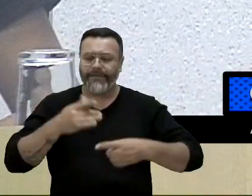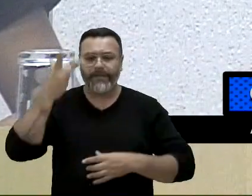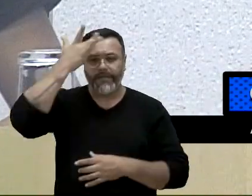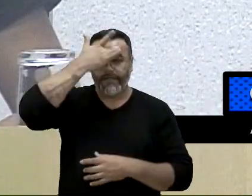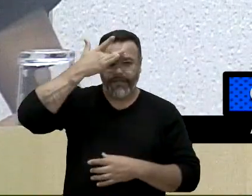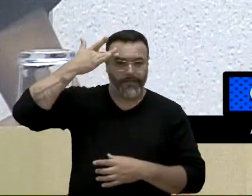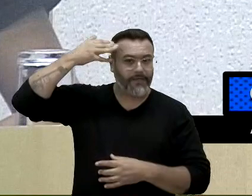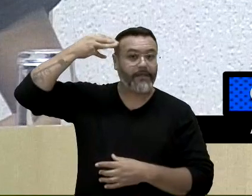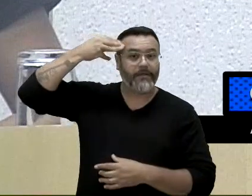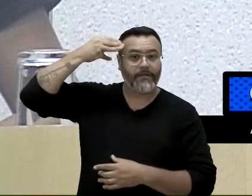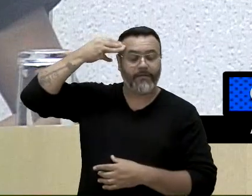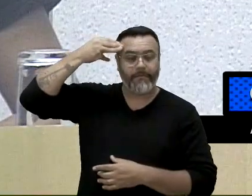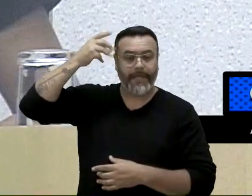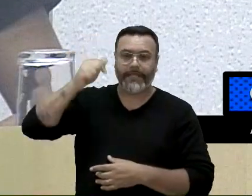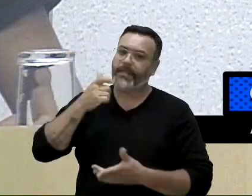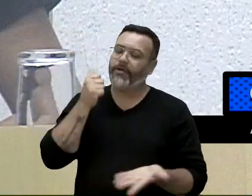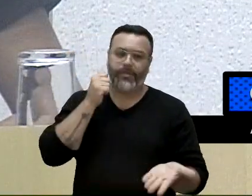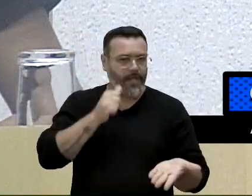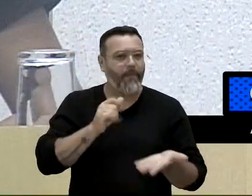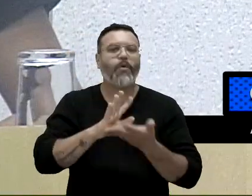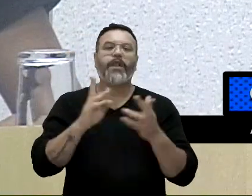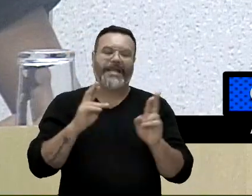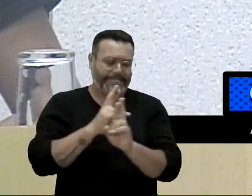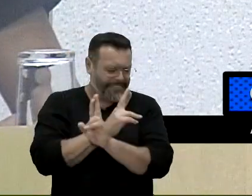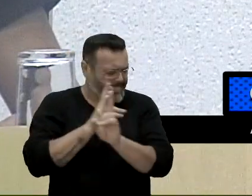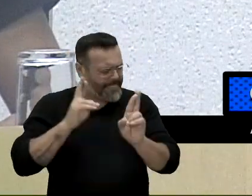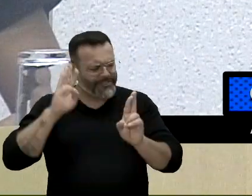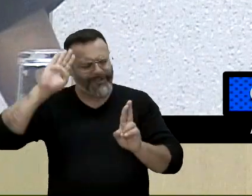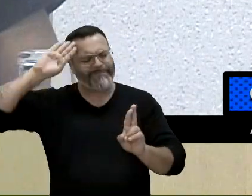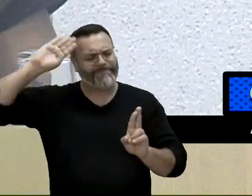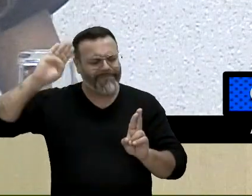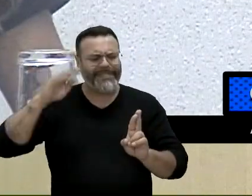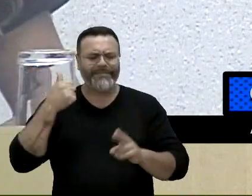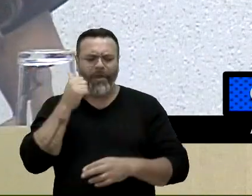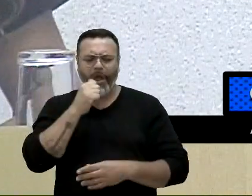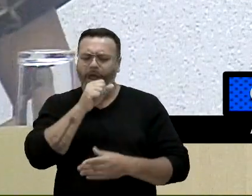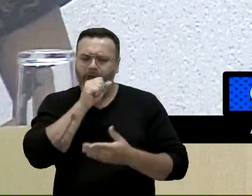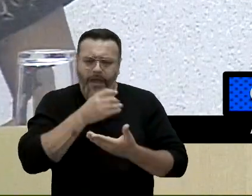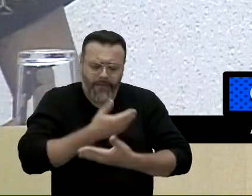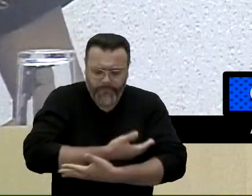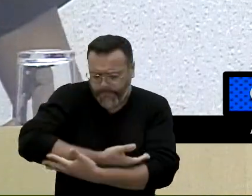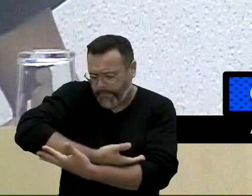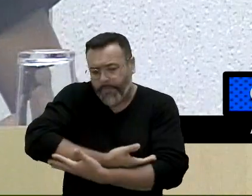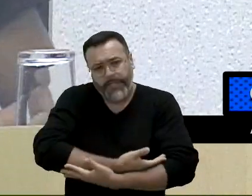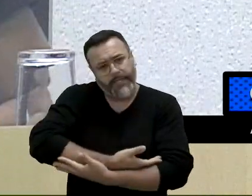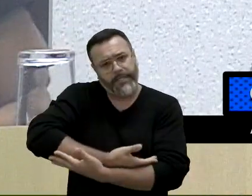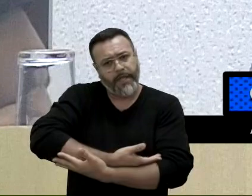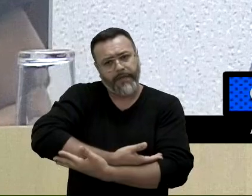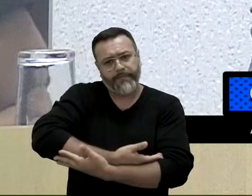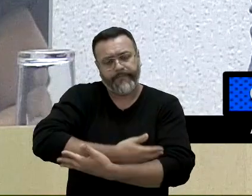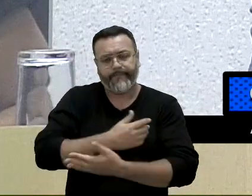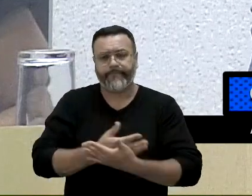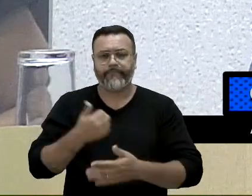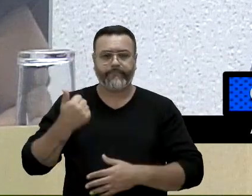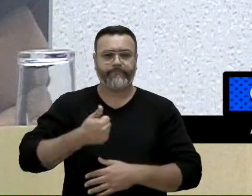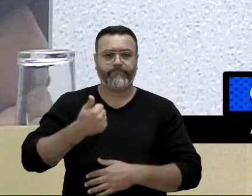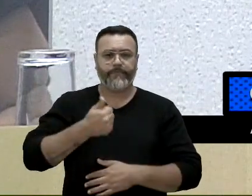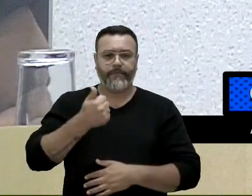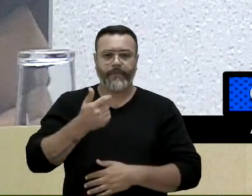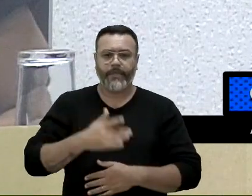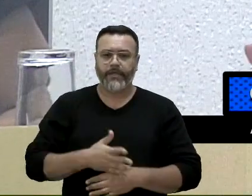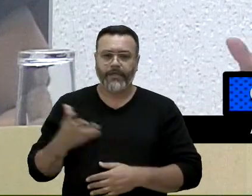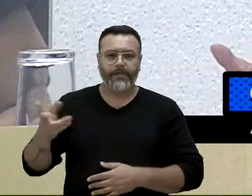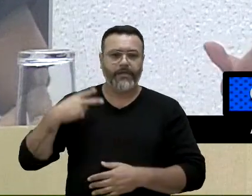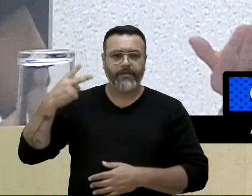da mulher, principalmente relacionada à maternidade. Eu quero passar a palavra primeiro para a